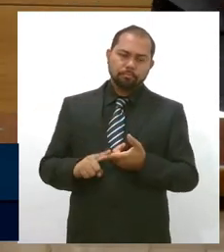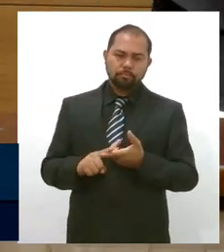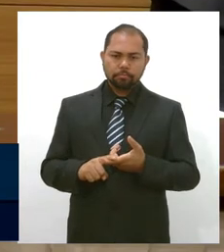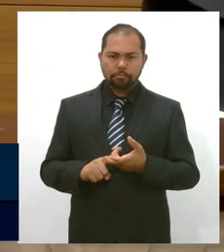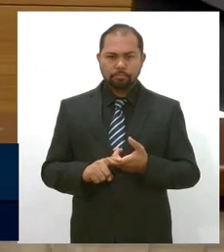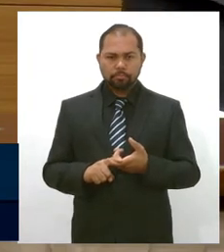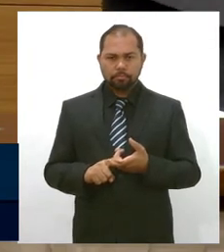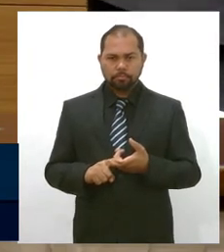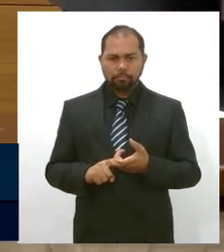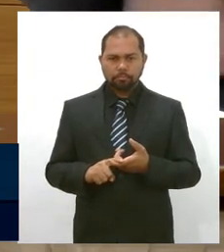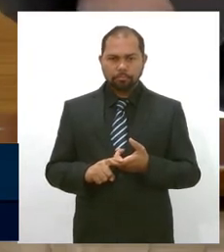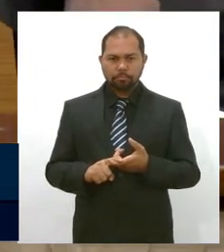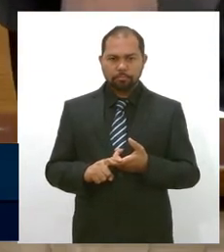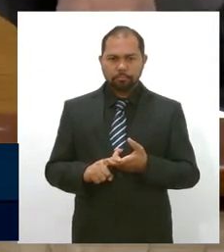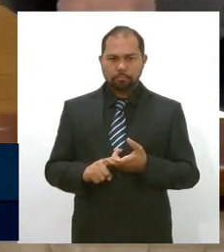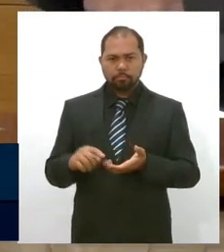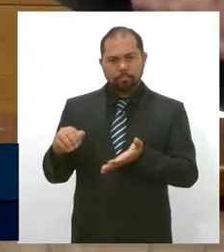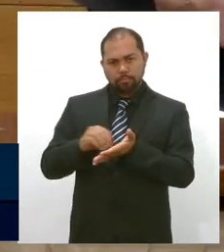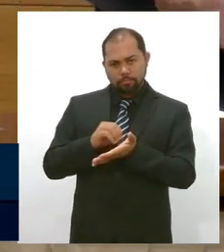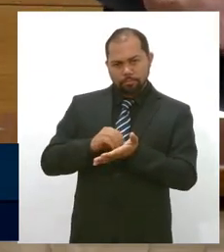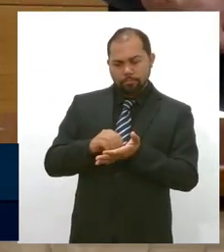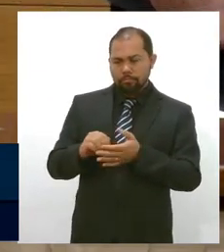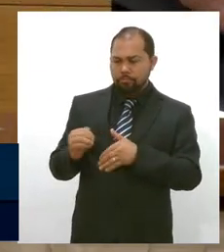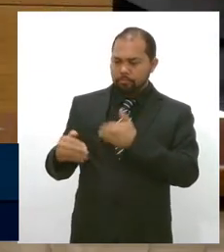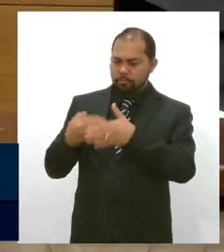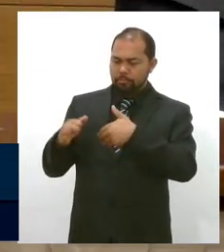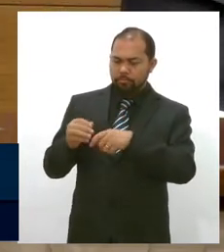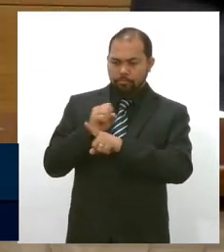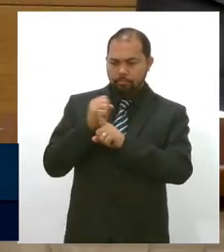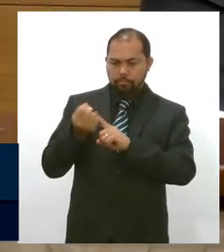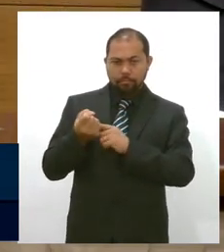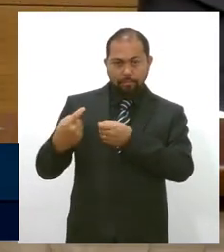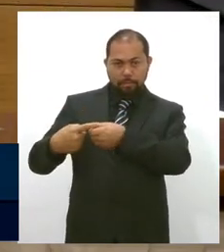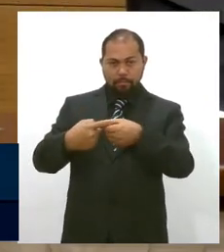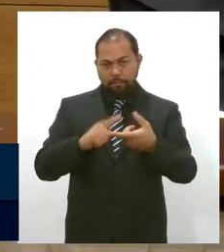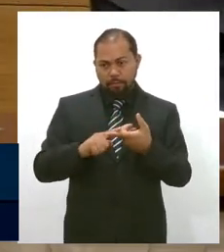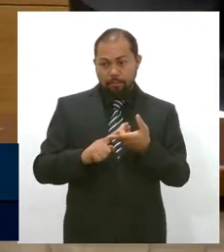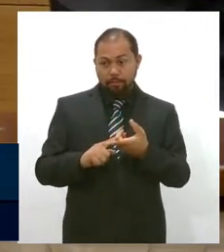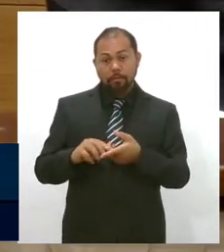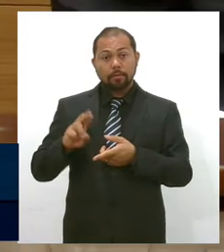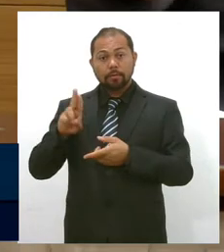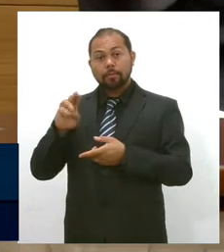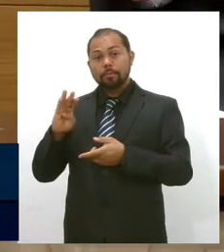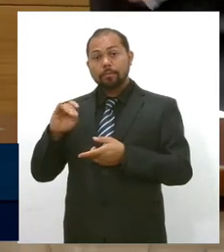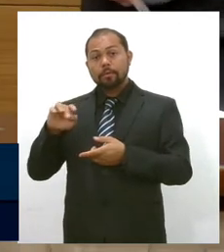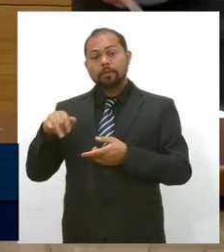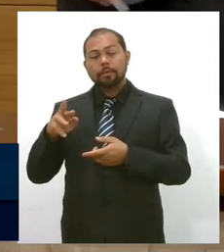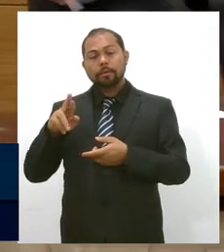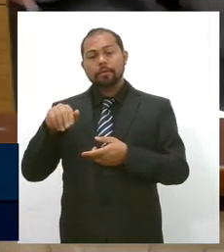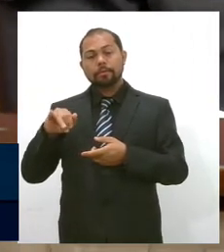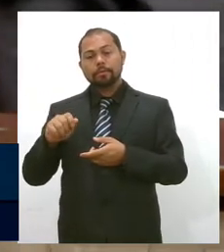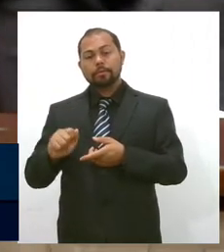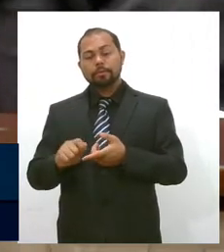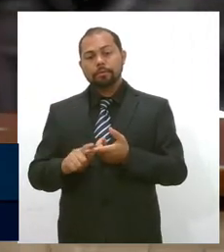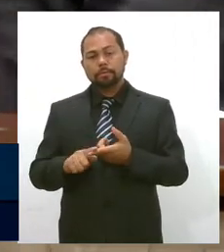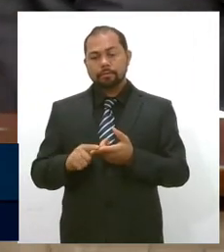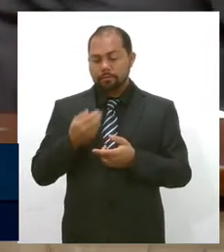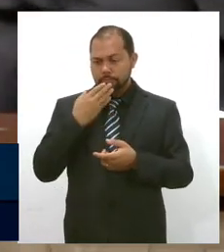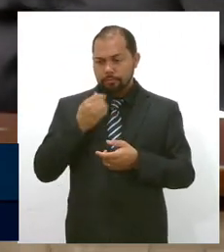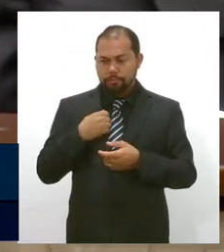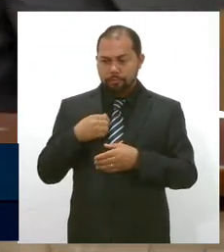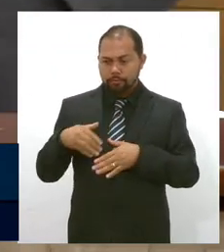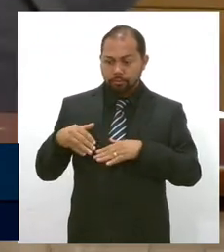secretário de Desenvolvimento Urbano, na pessoa do senhor Ubirajara Barreto, solicitando a manutenção e restauração na passagem molhada